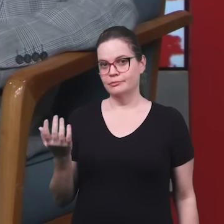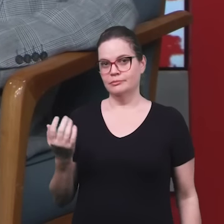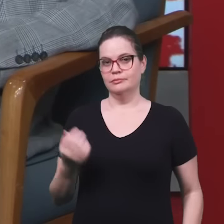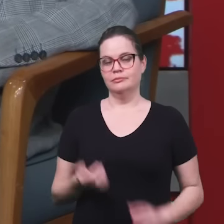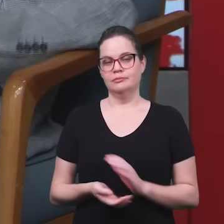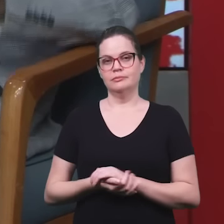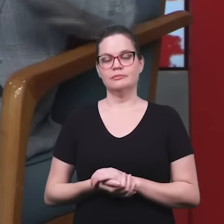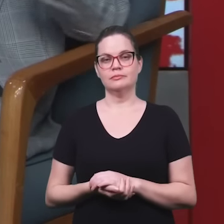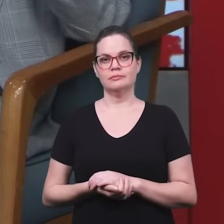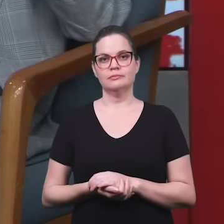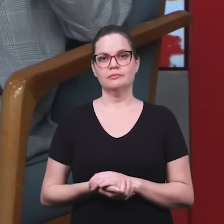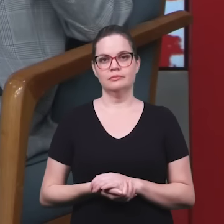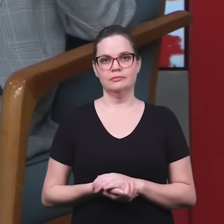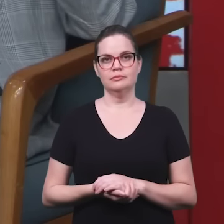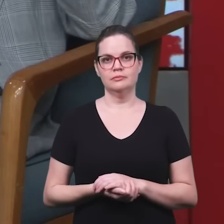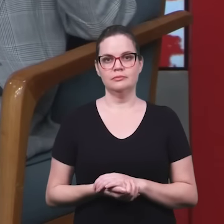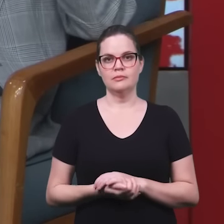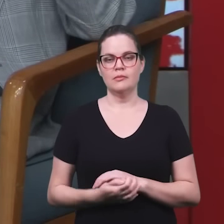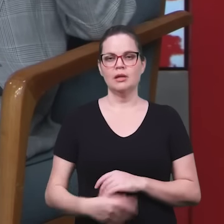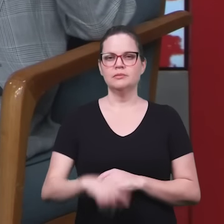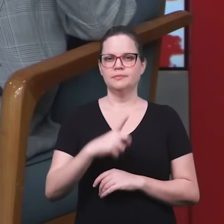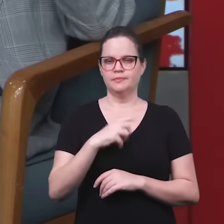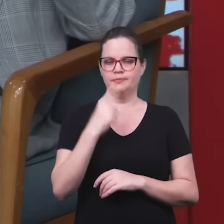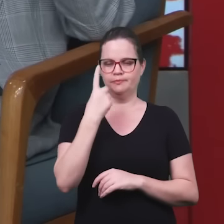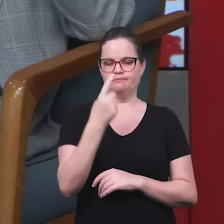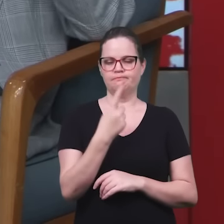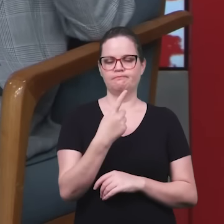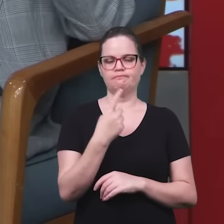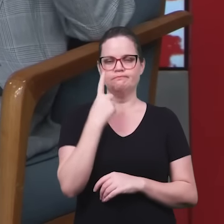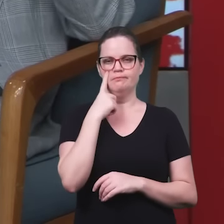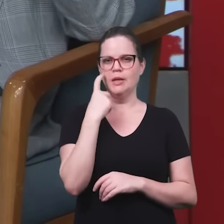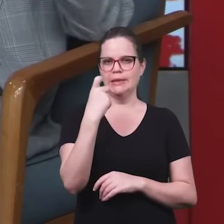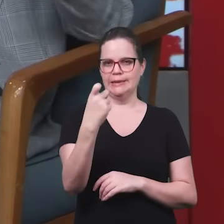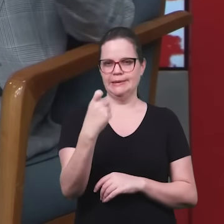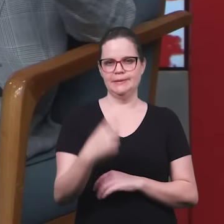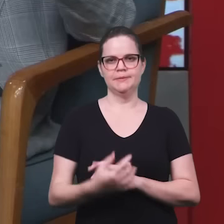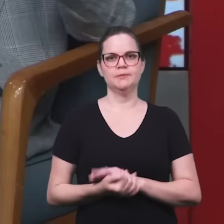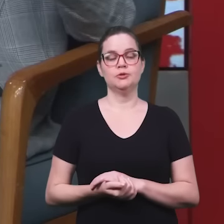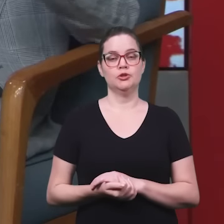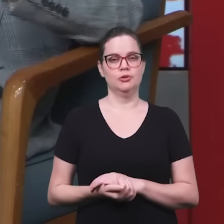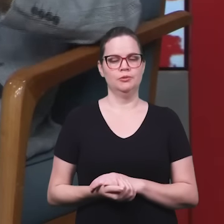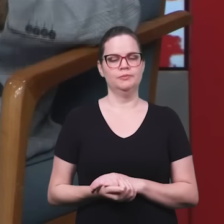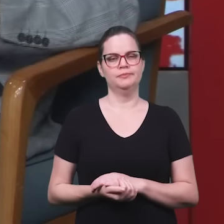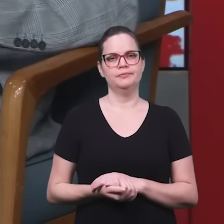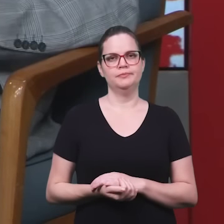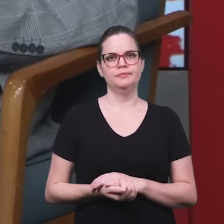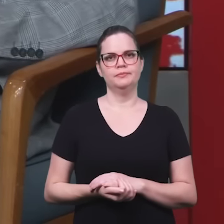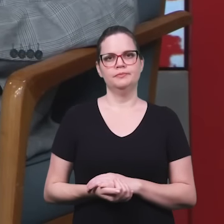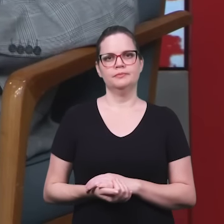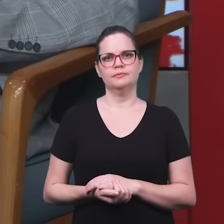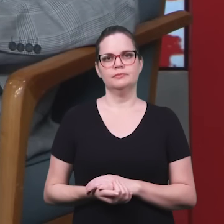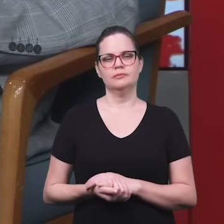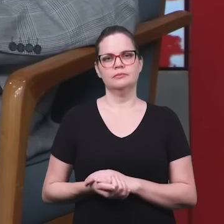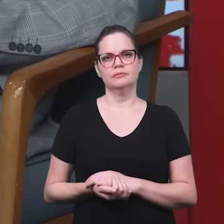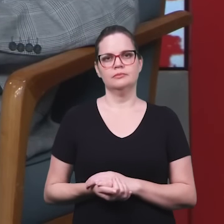isso. Há um fato interessante que pode ajudar, porque, na verdade,